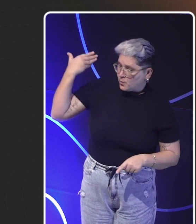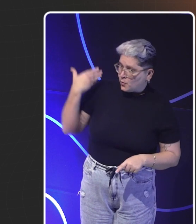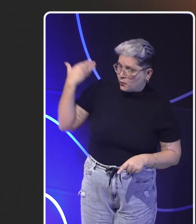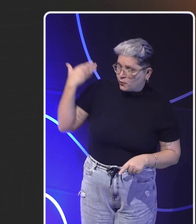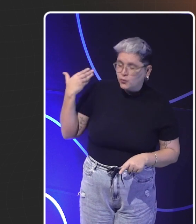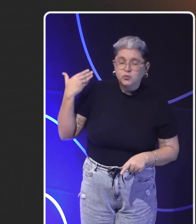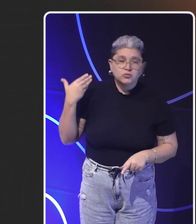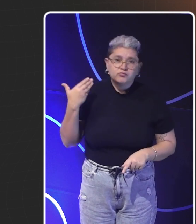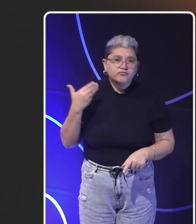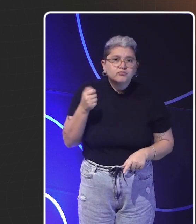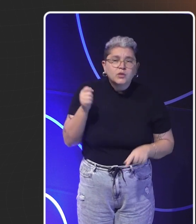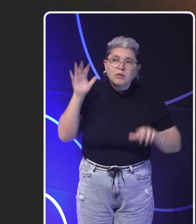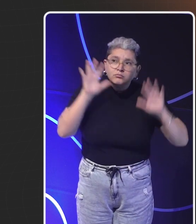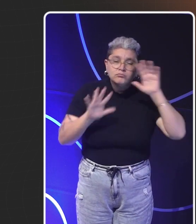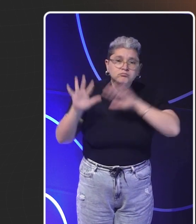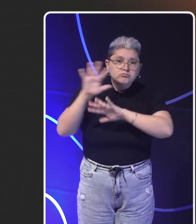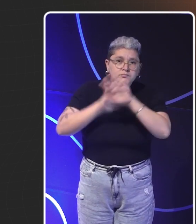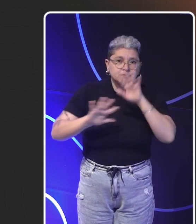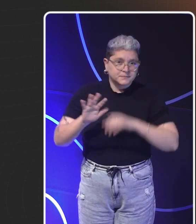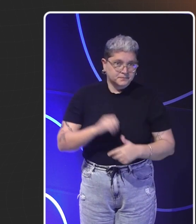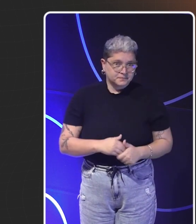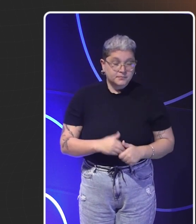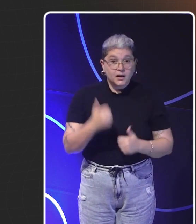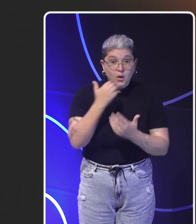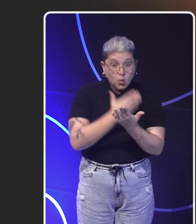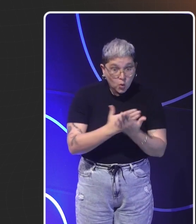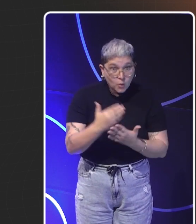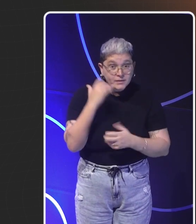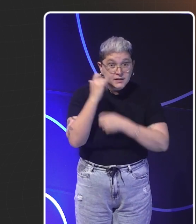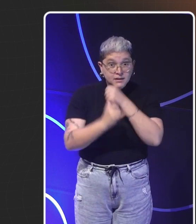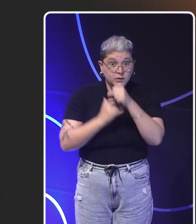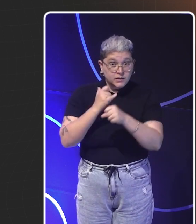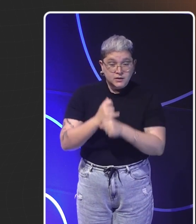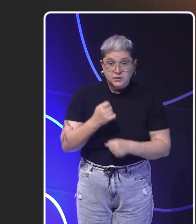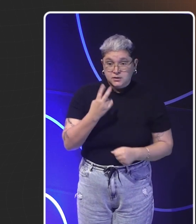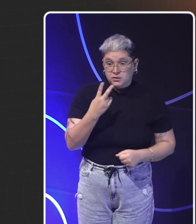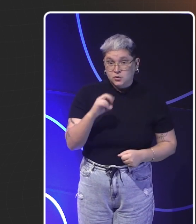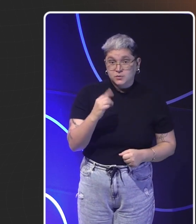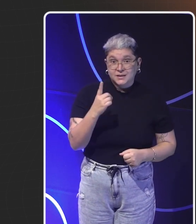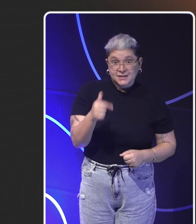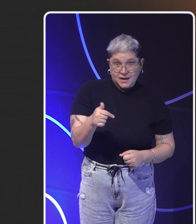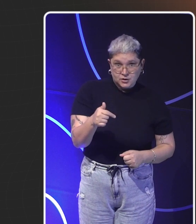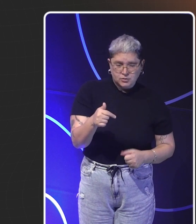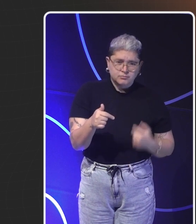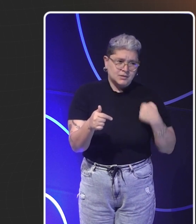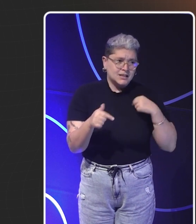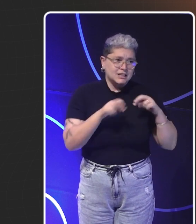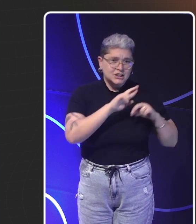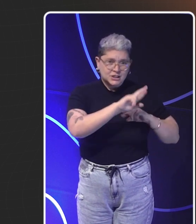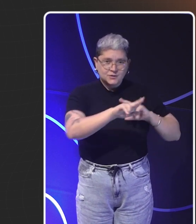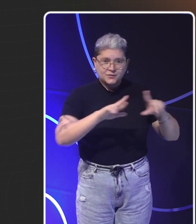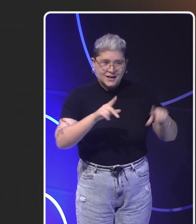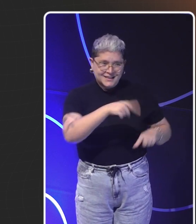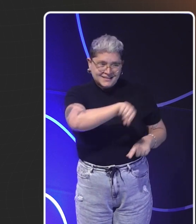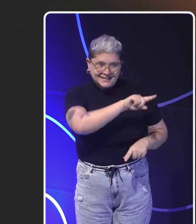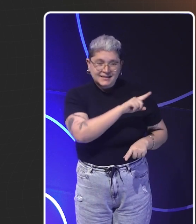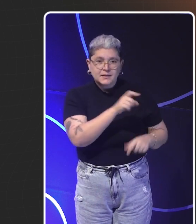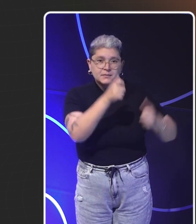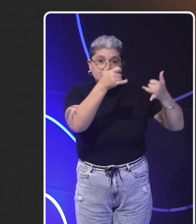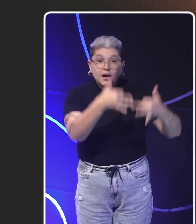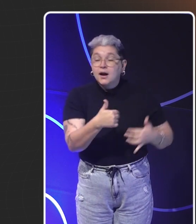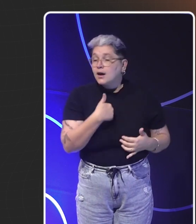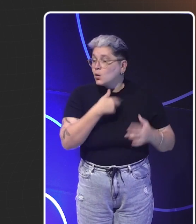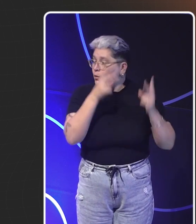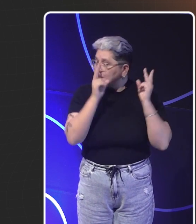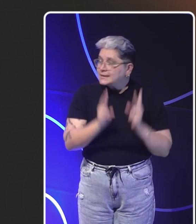Eu comecei na internet em 2017 e, diferente dos meus amigos aqui, eu sempre quis ser um